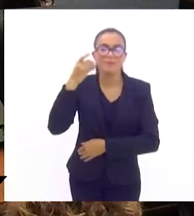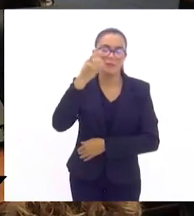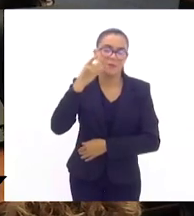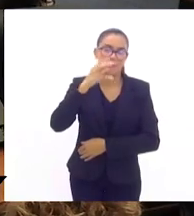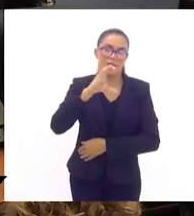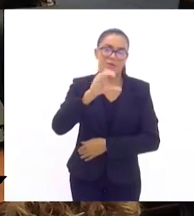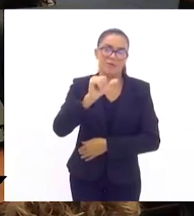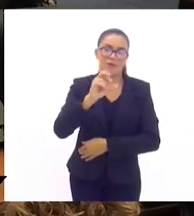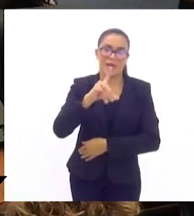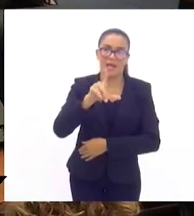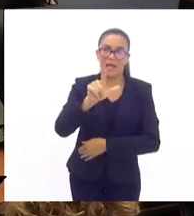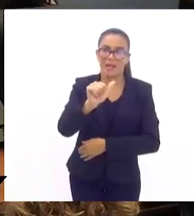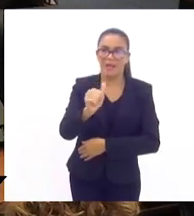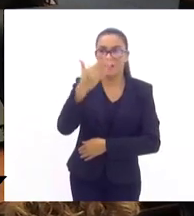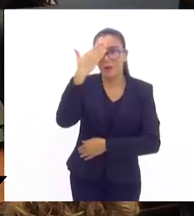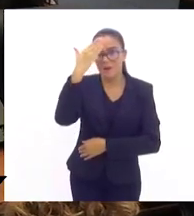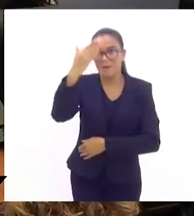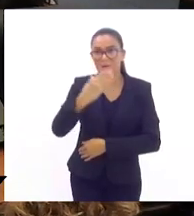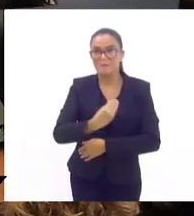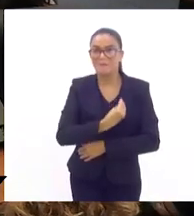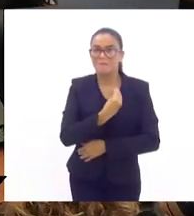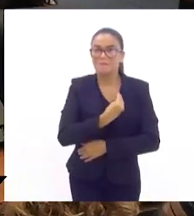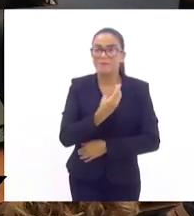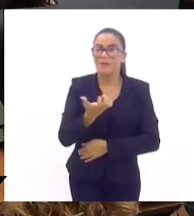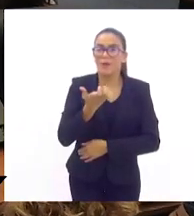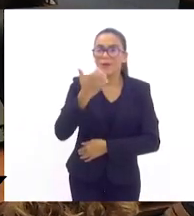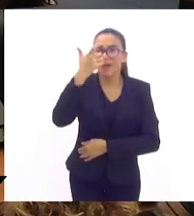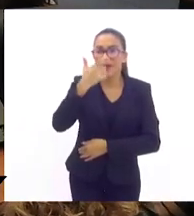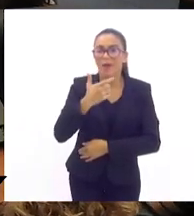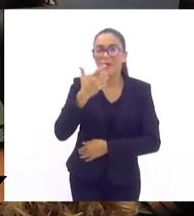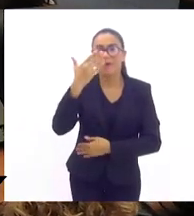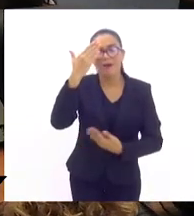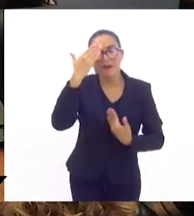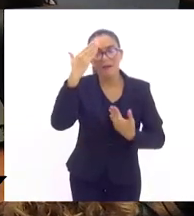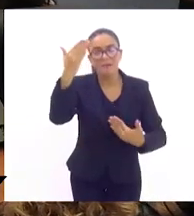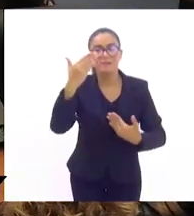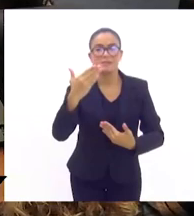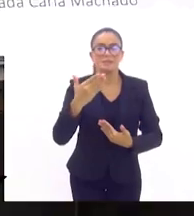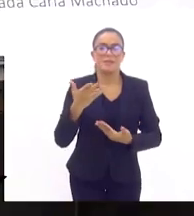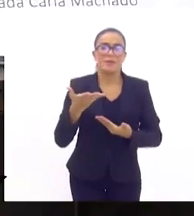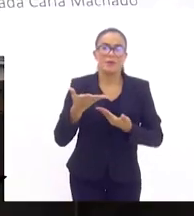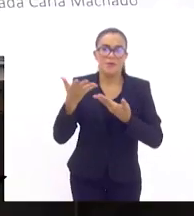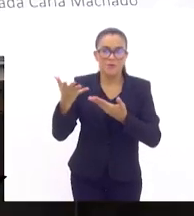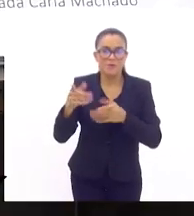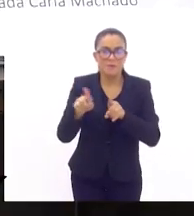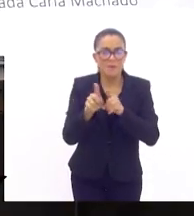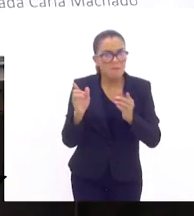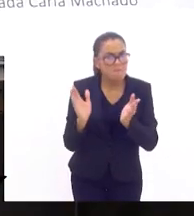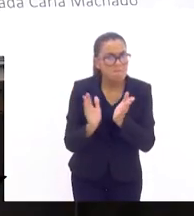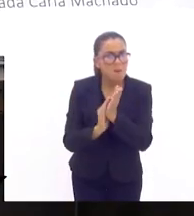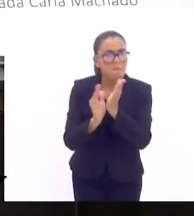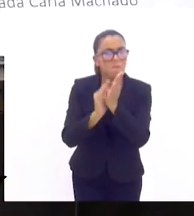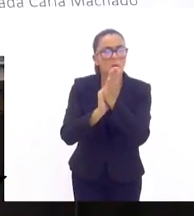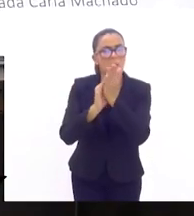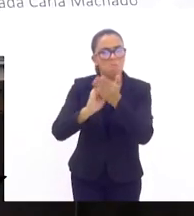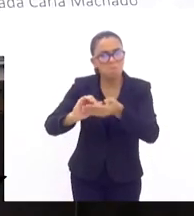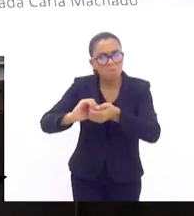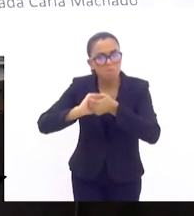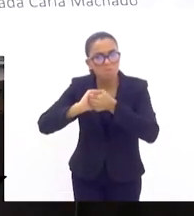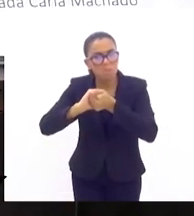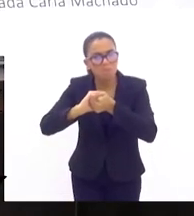palavra. Obrigado pela presença. Eu que agradeço o convite, parabenizo o presidente por